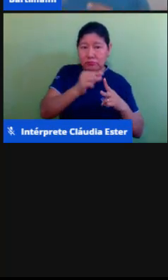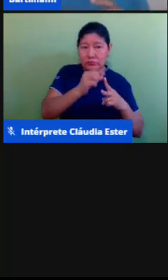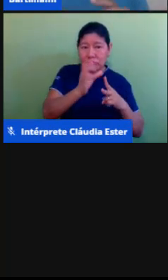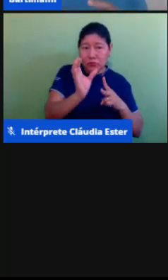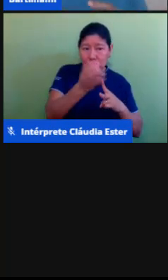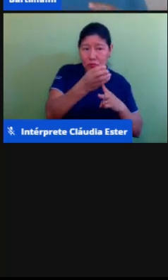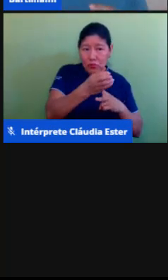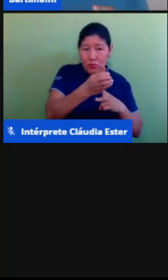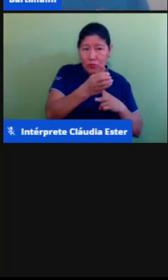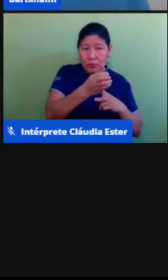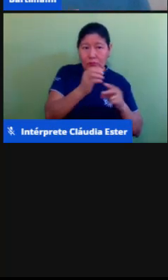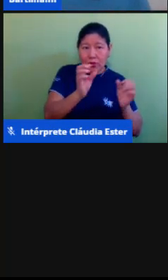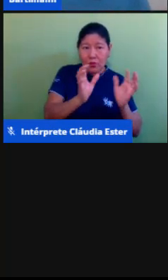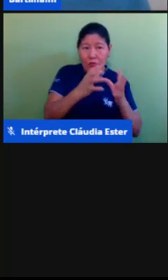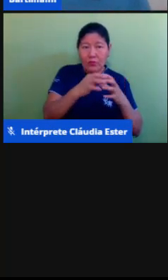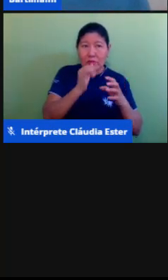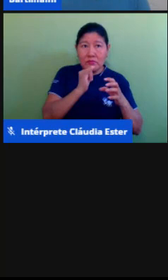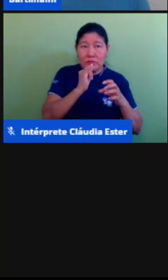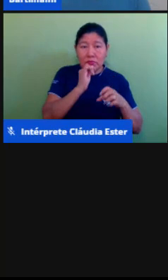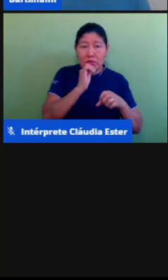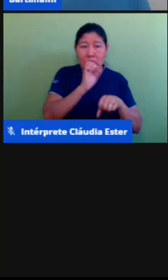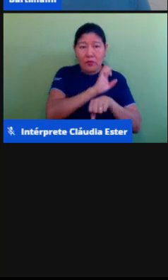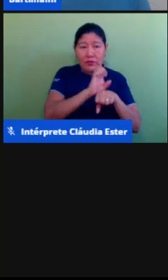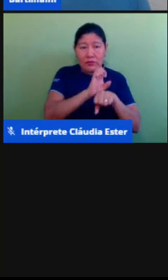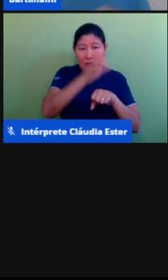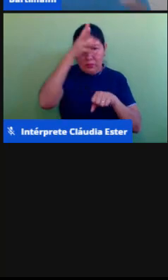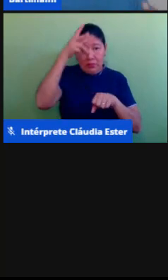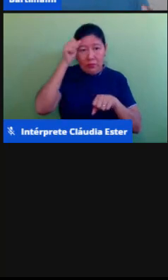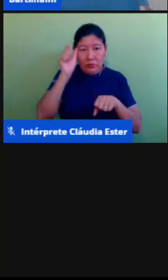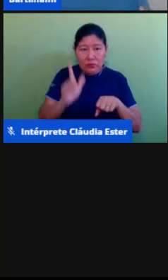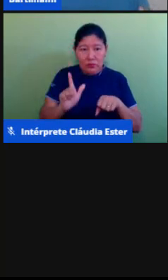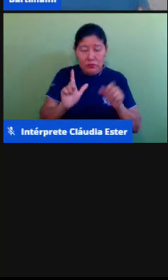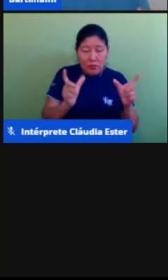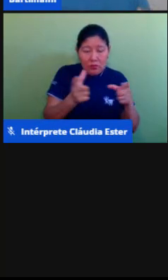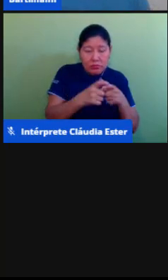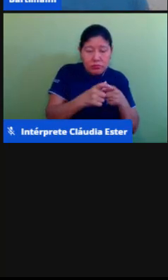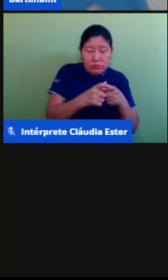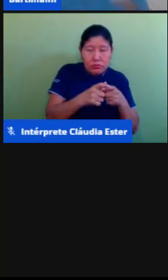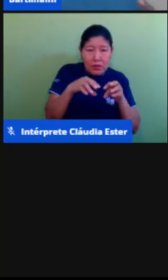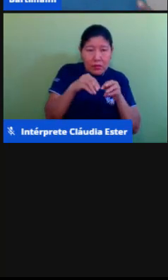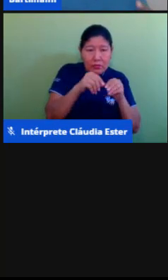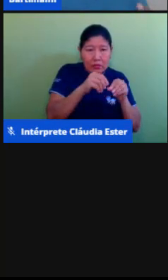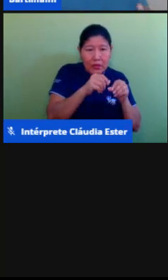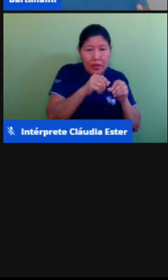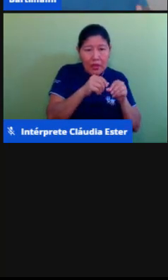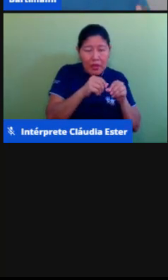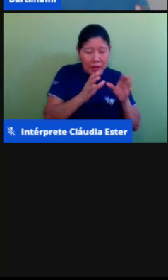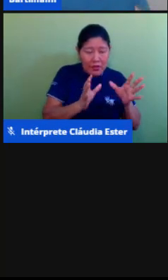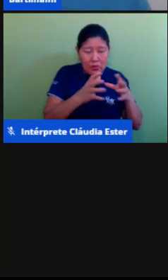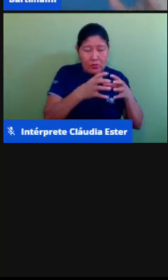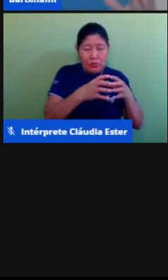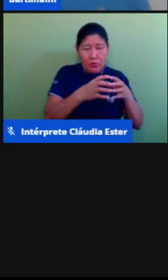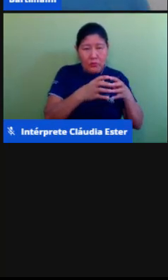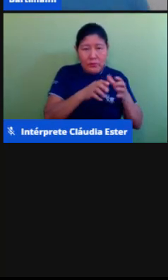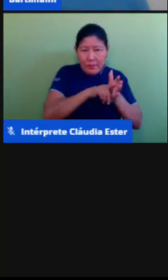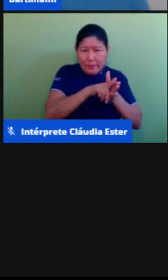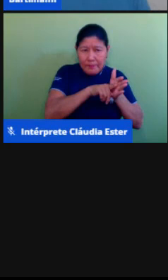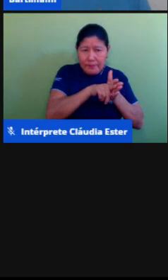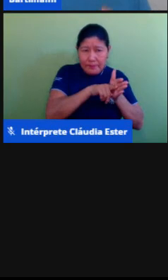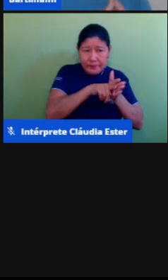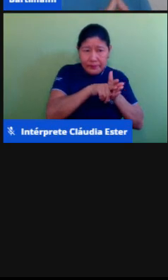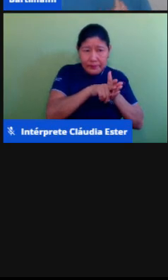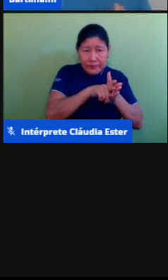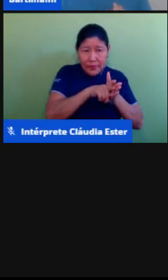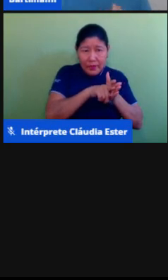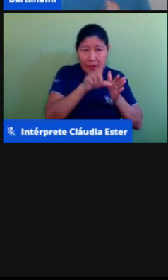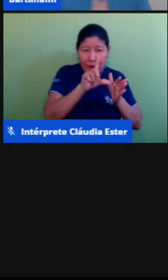Campo Grande, e aí você pode trabalhar com nível 4. Caso você amplie o recorte territorial, aumente essa escala de análise, eu recomendo que